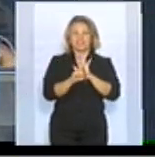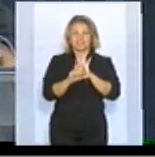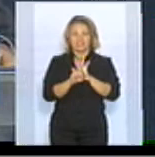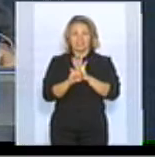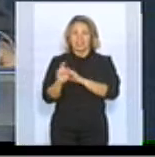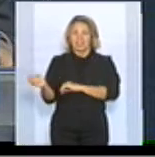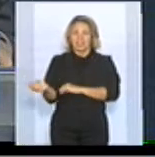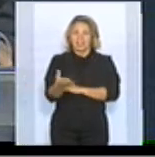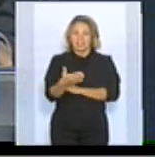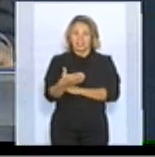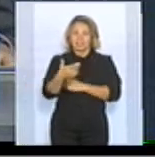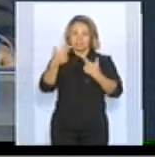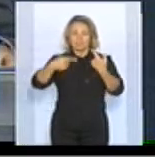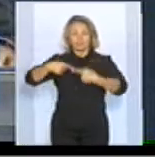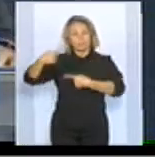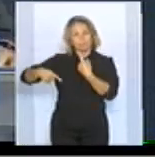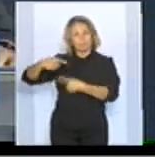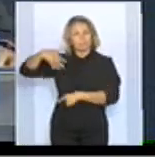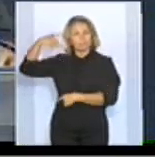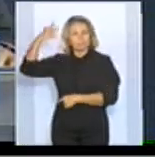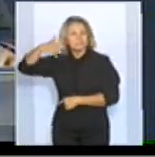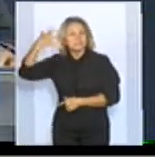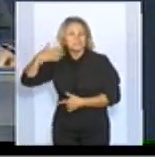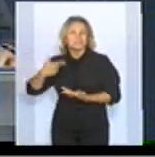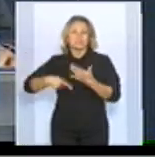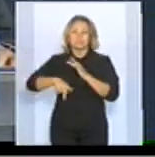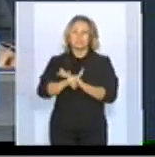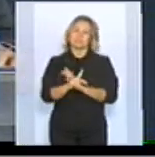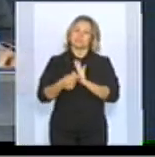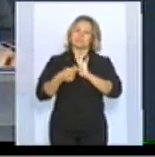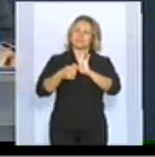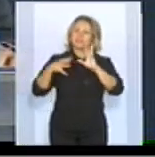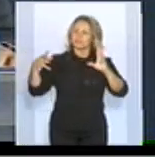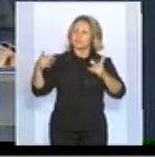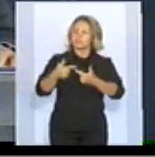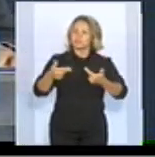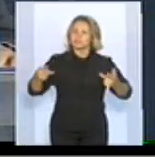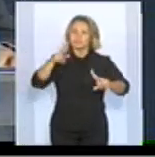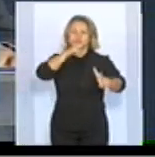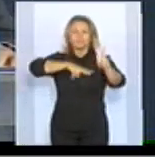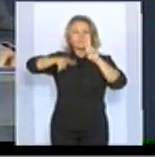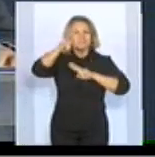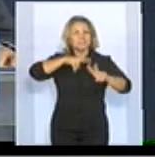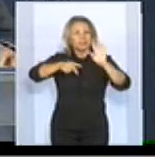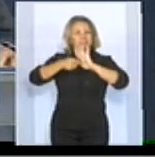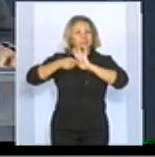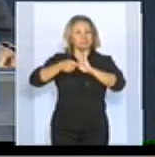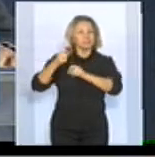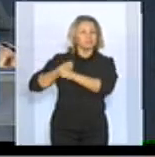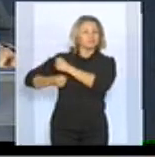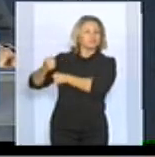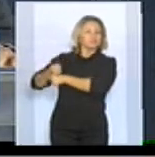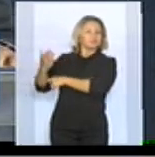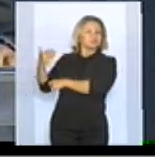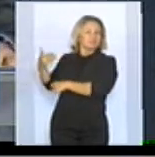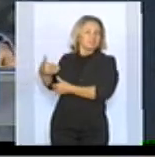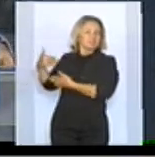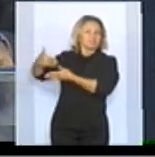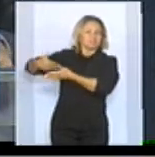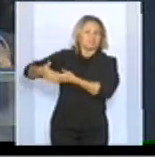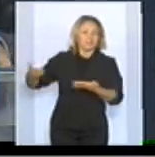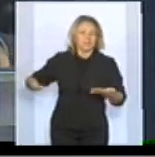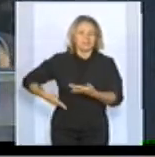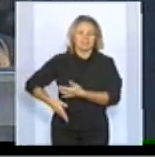efetividade da política pública de fomento, no sentido de que todo o estoque de obras audiovisuais feitas nos últimos anos, muitas das quais com